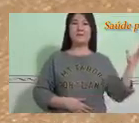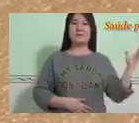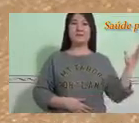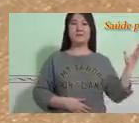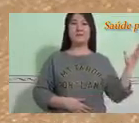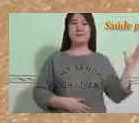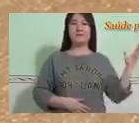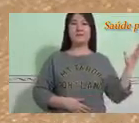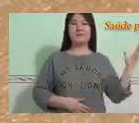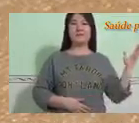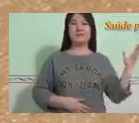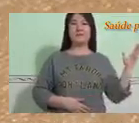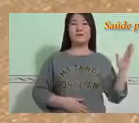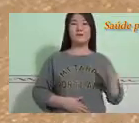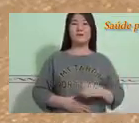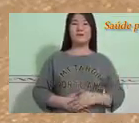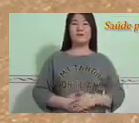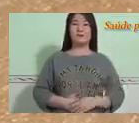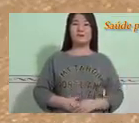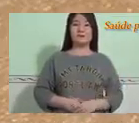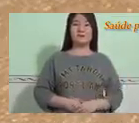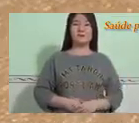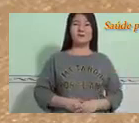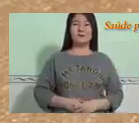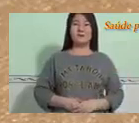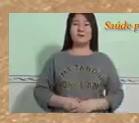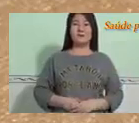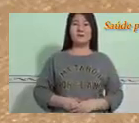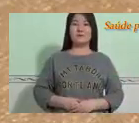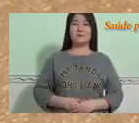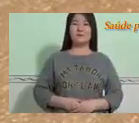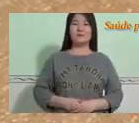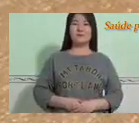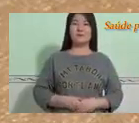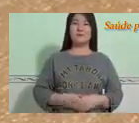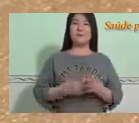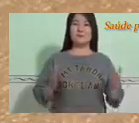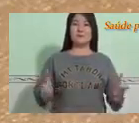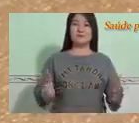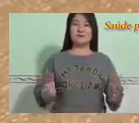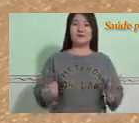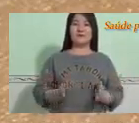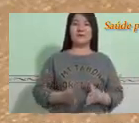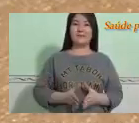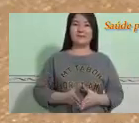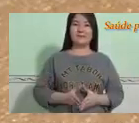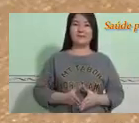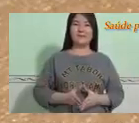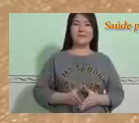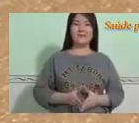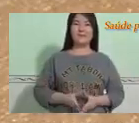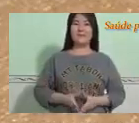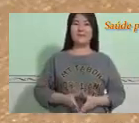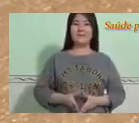nessa região durante o primeiro mês, como bases ou corretivos, por exemplo, piercing na boca.